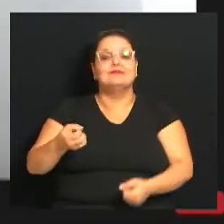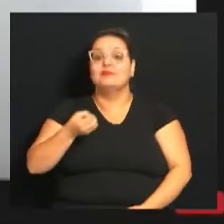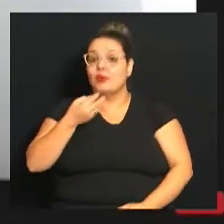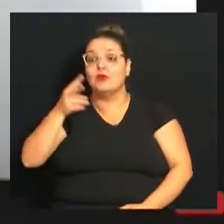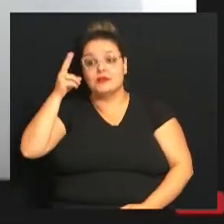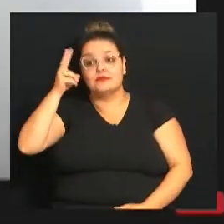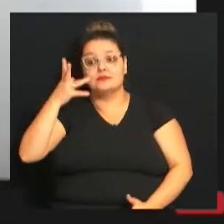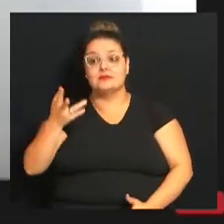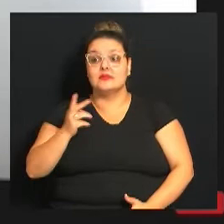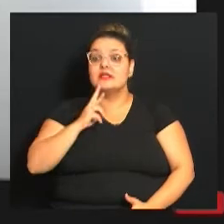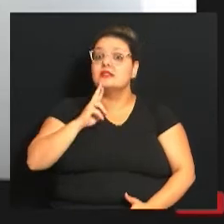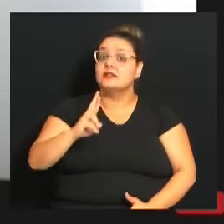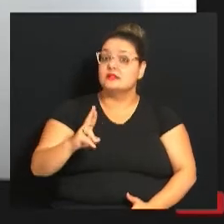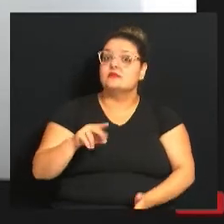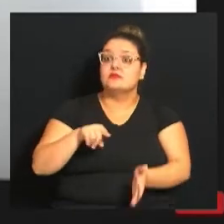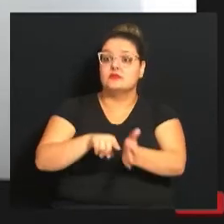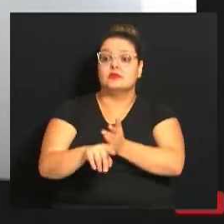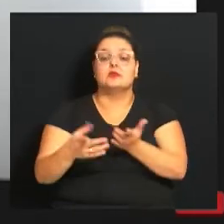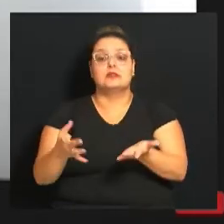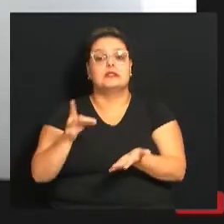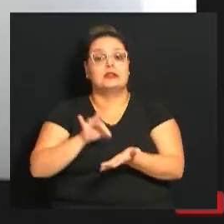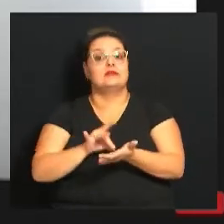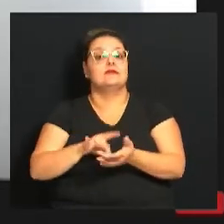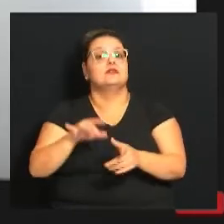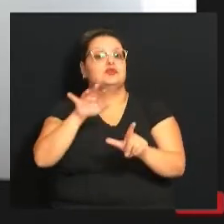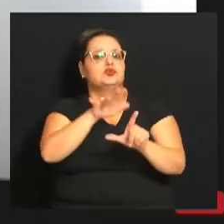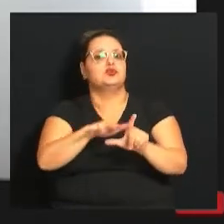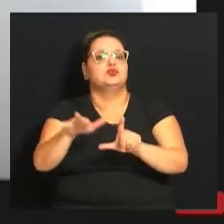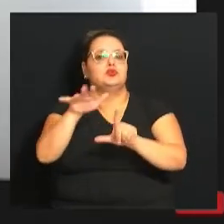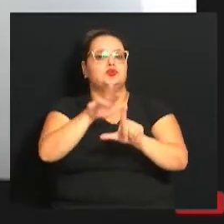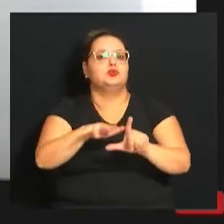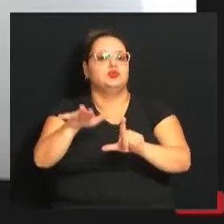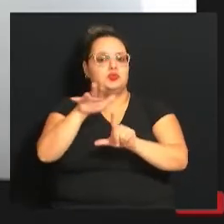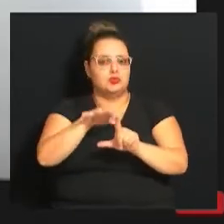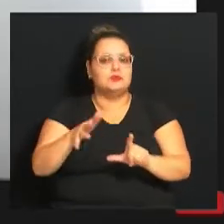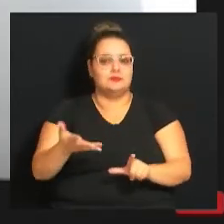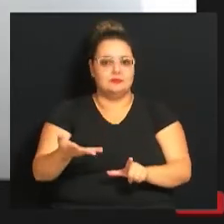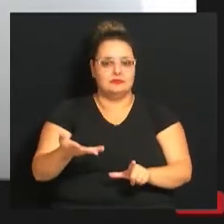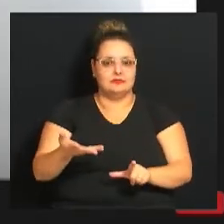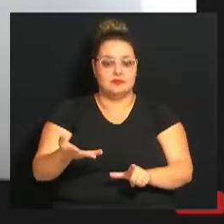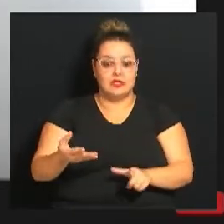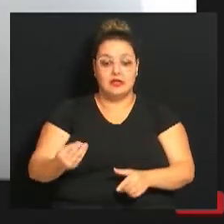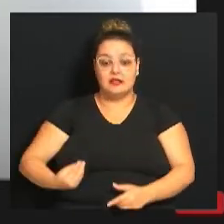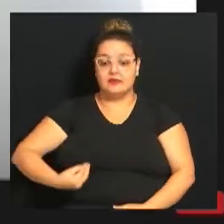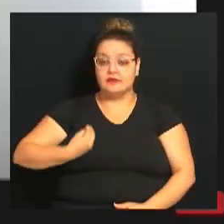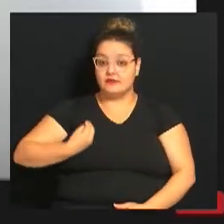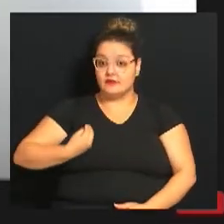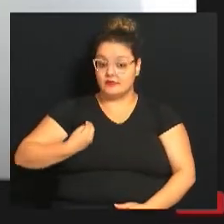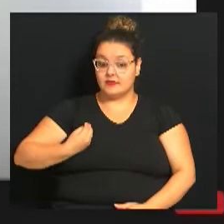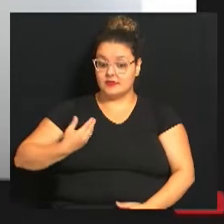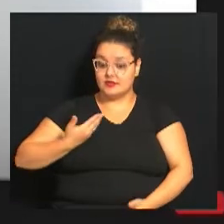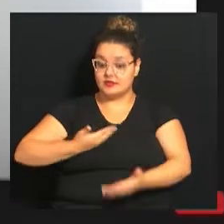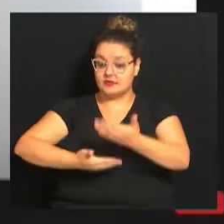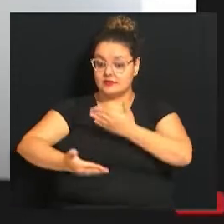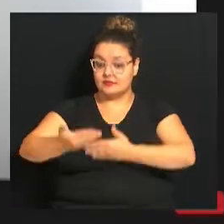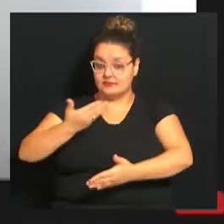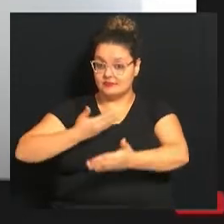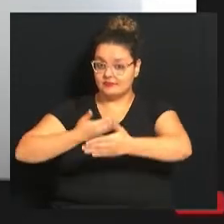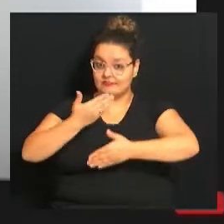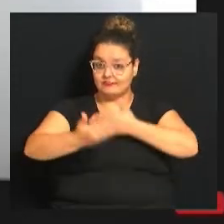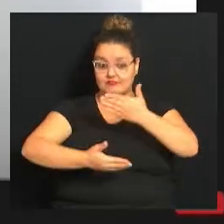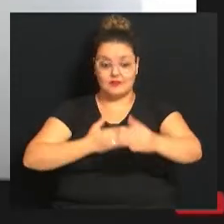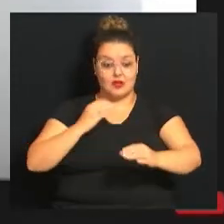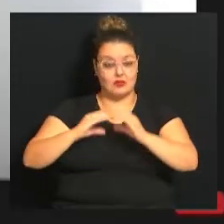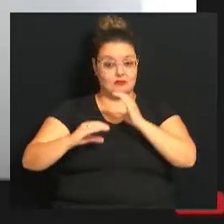Respondendo a sua pergunta, na verdade, o streaming, essa revolução que a gente está vendo nesse mundo da comunicação, ela nasceu até um pouco